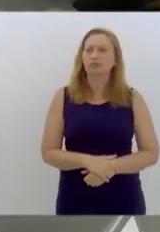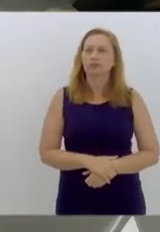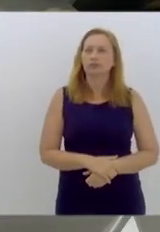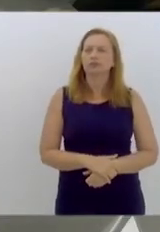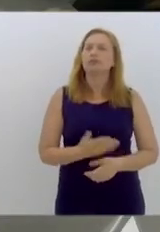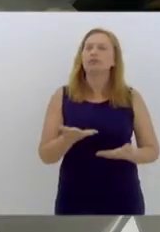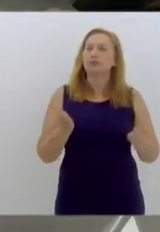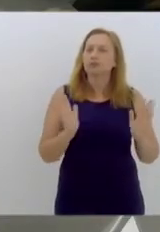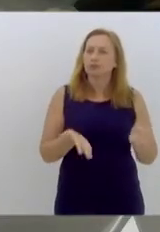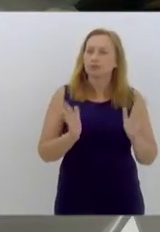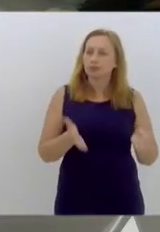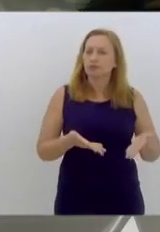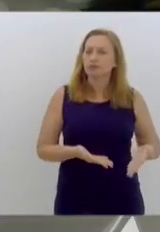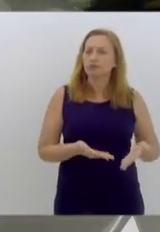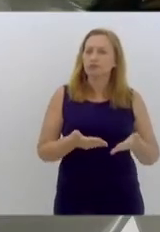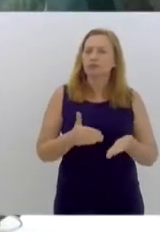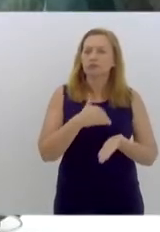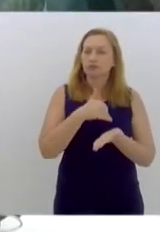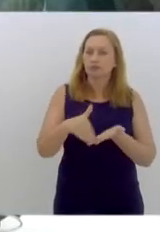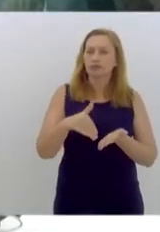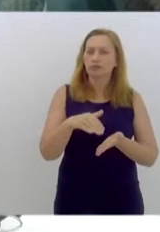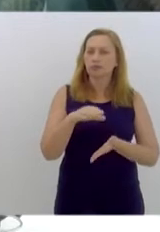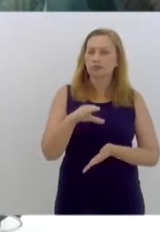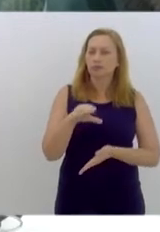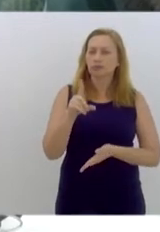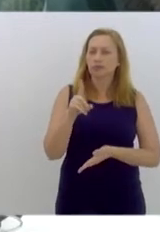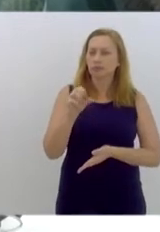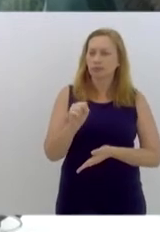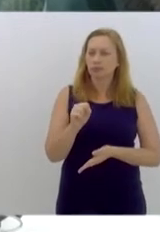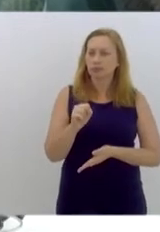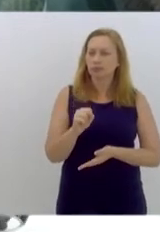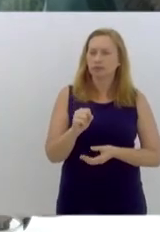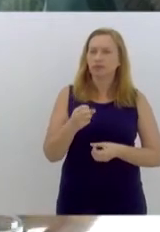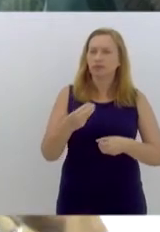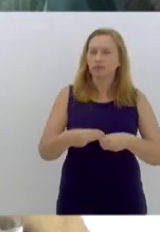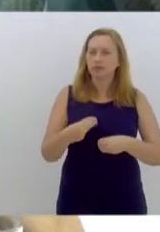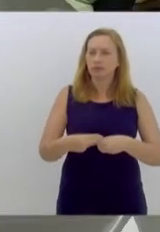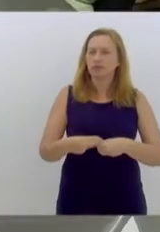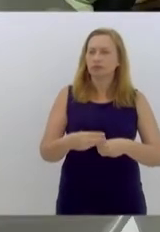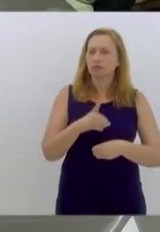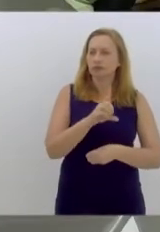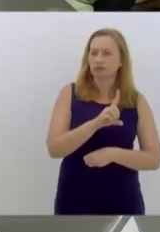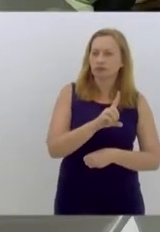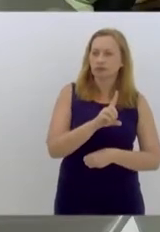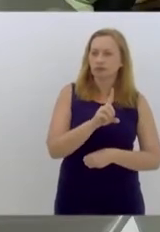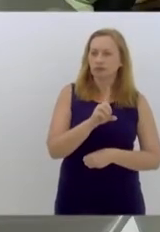Queria passar agora para o secretário Carlos Melo, do município de Duque de Caxias.